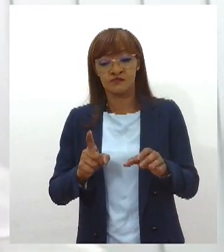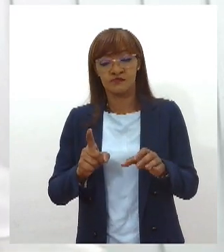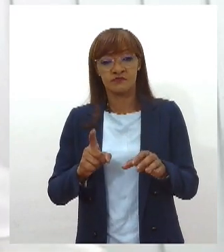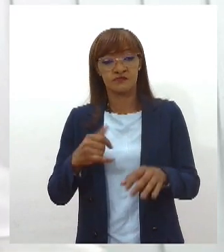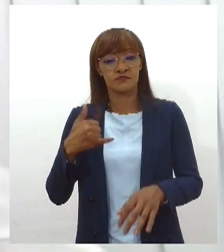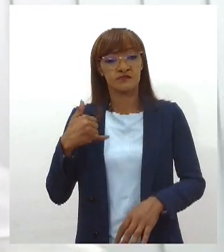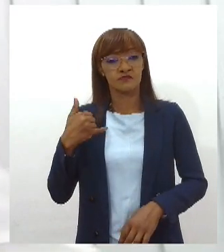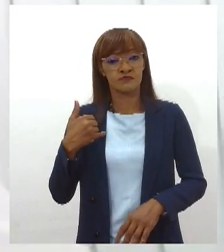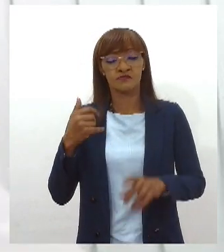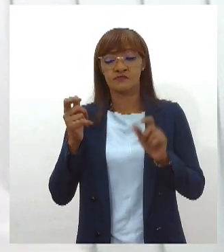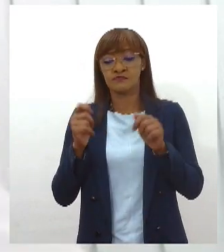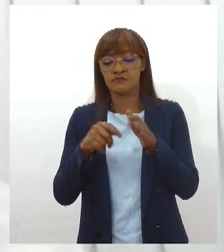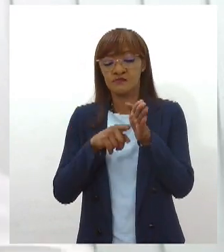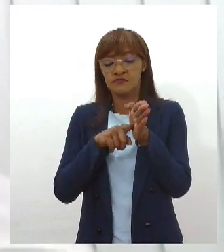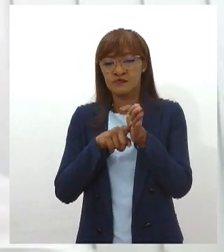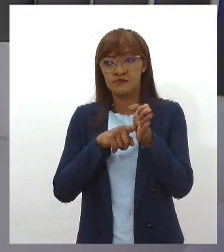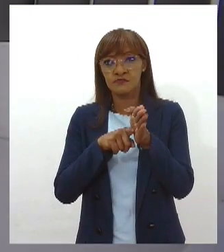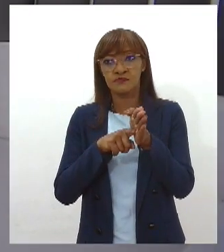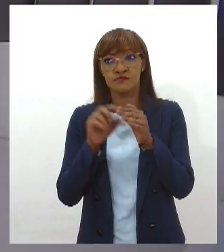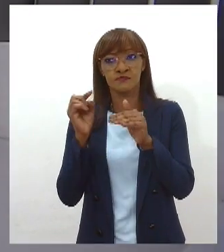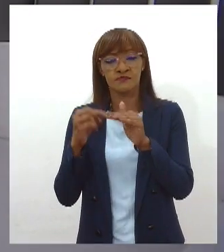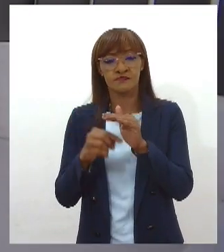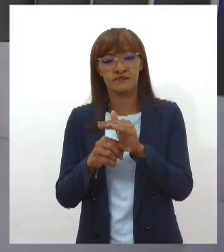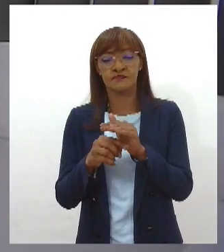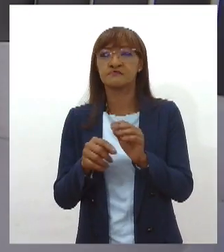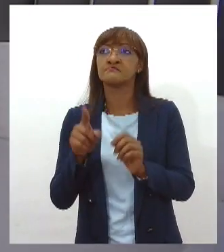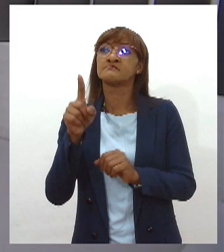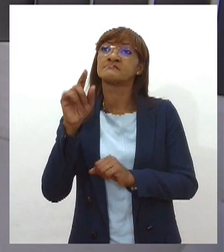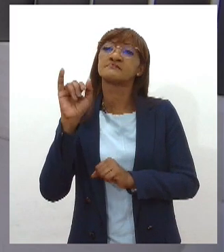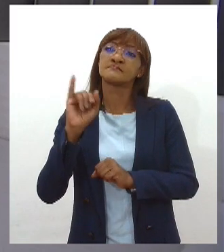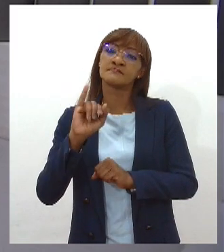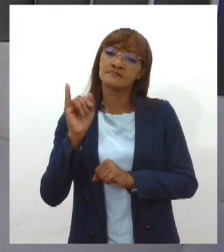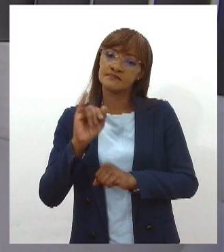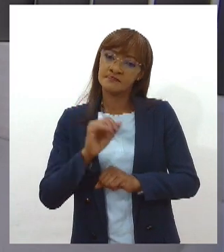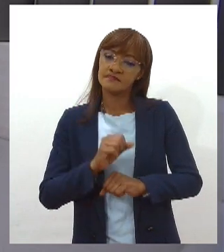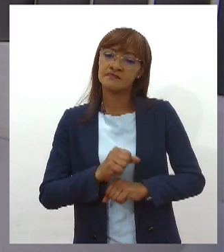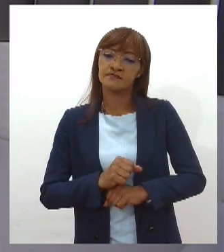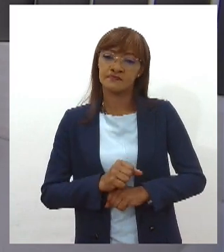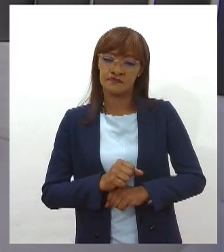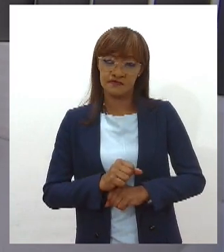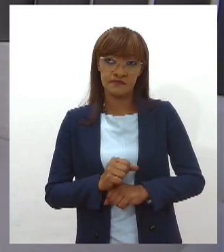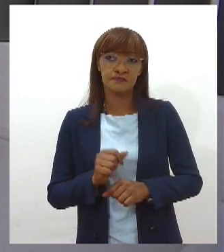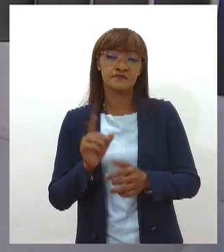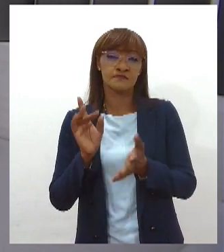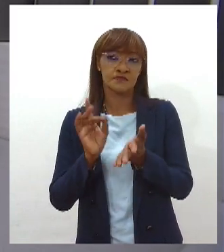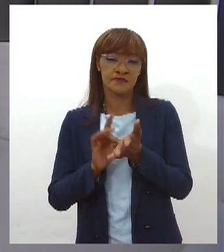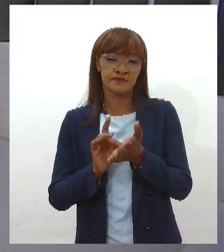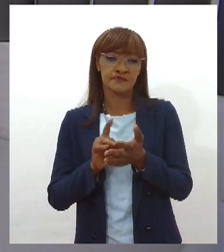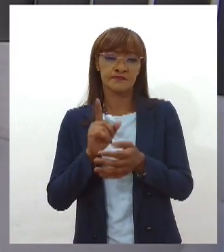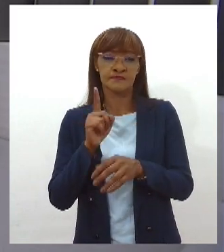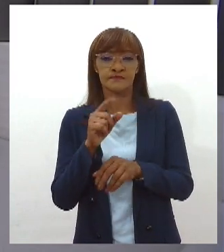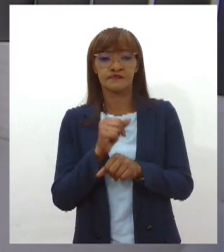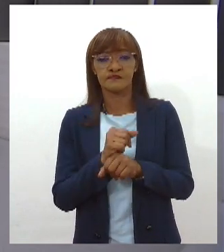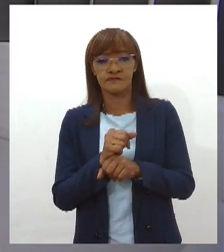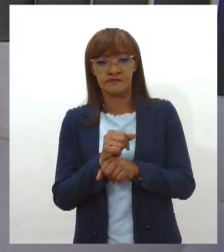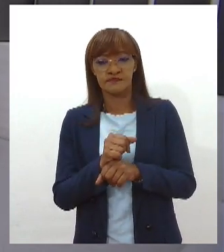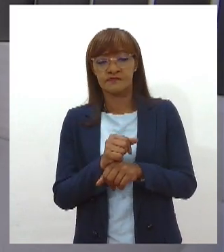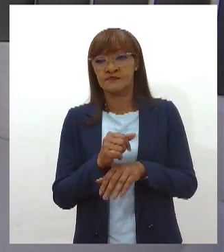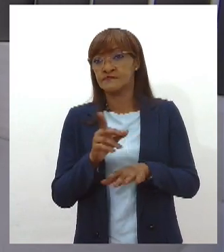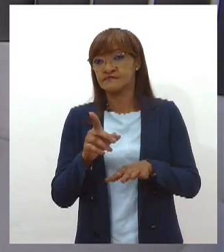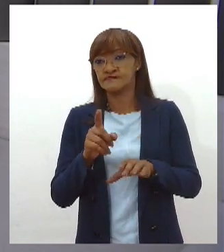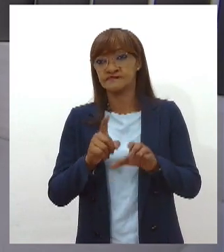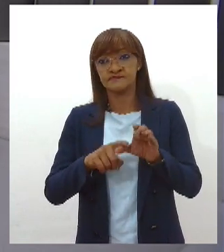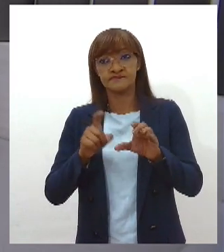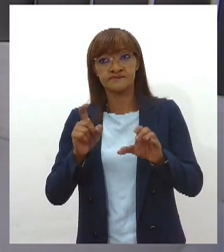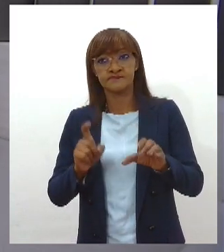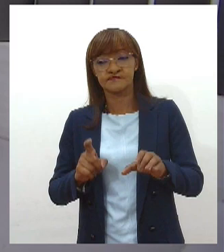colonoscopia. É interessante essa avaliação, de fato, né? Isso independente da idade, ao apresentar esses